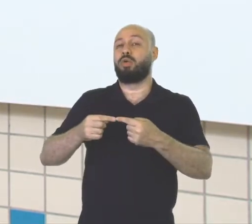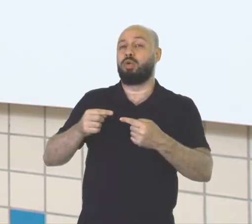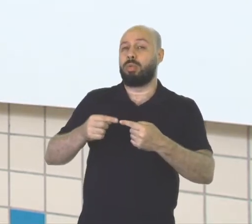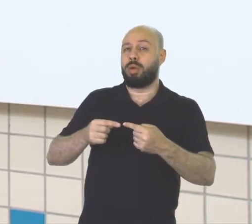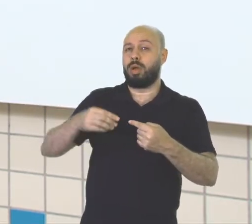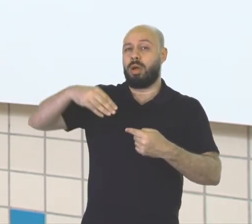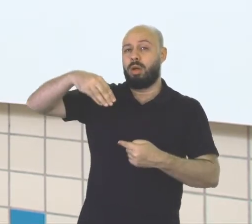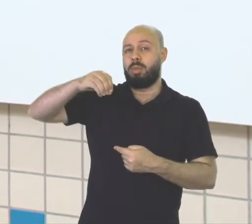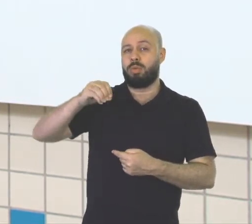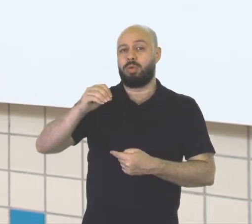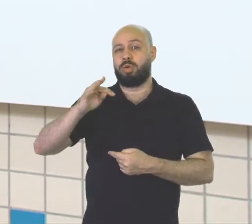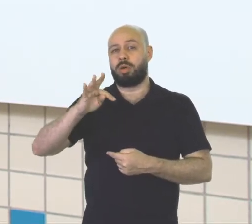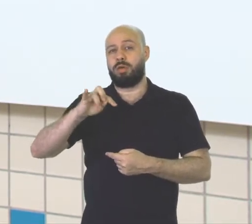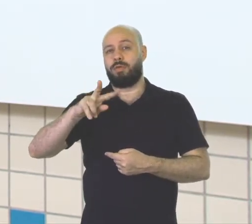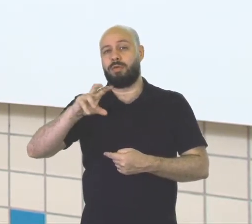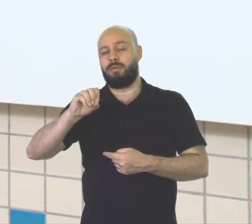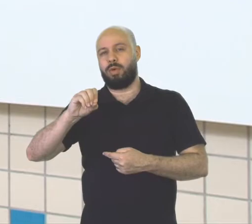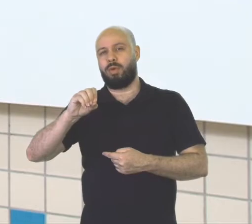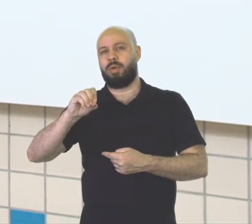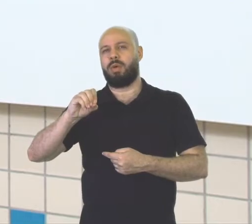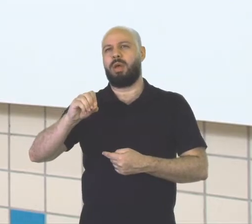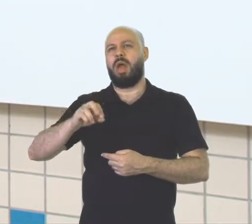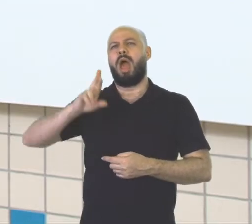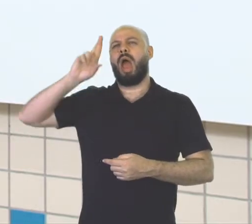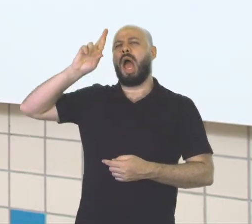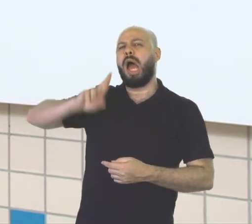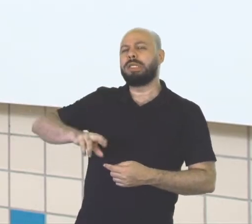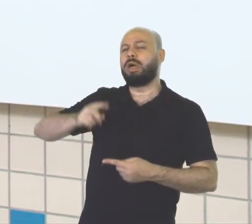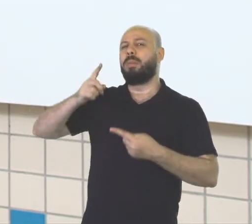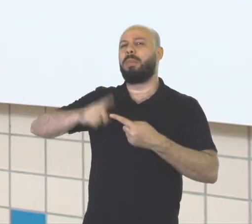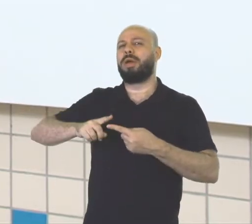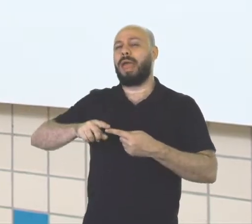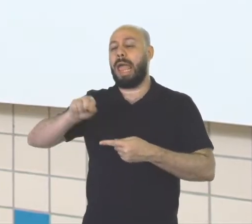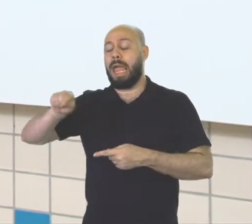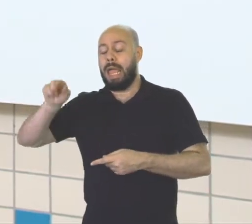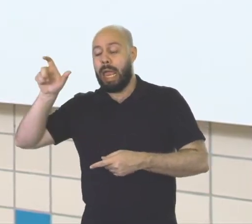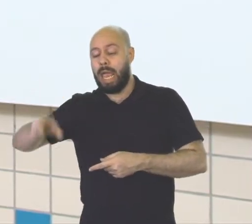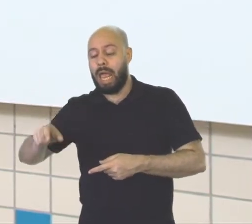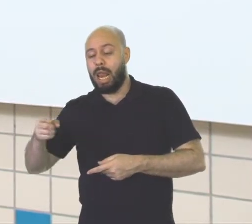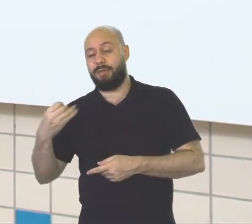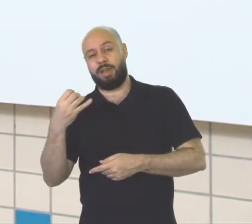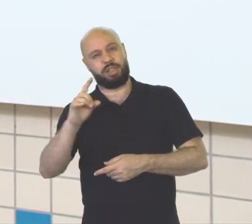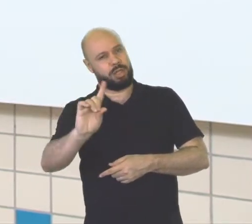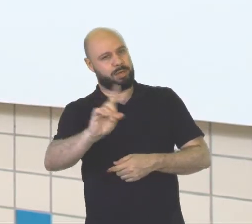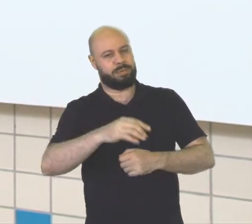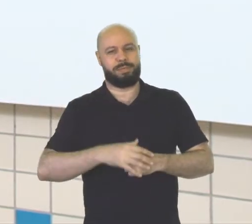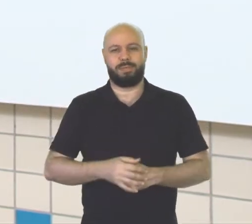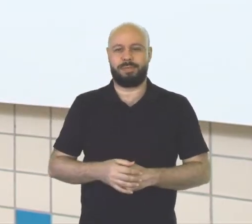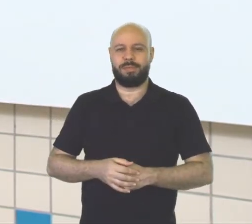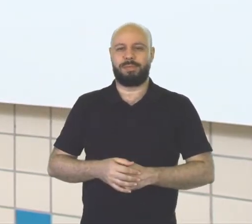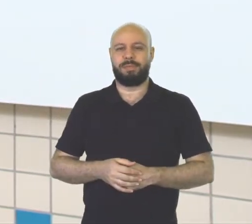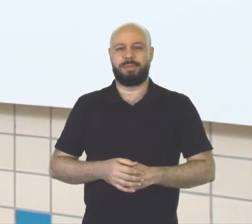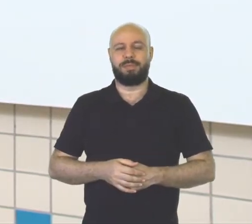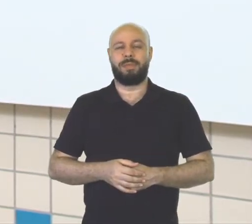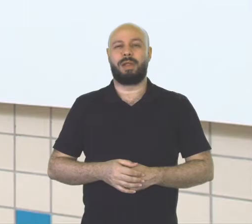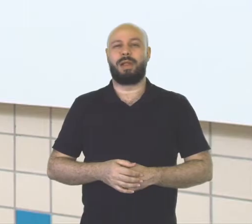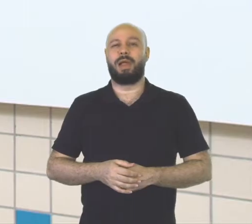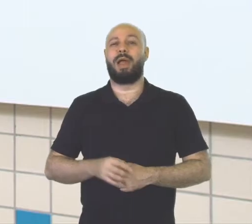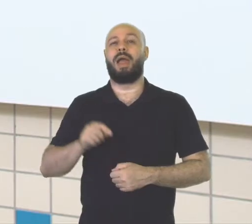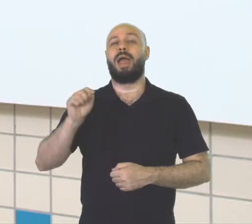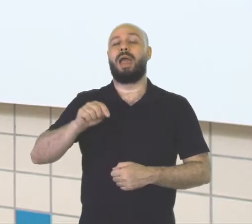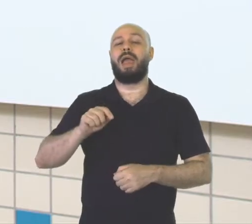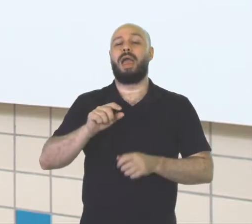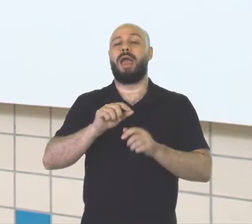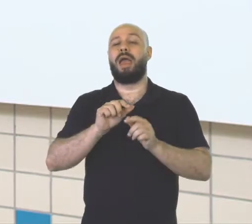um motivo, né? Esse é o motivo pelo qual ela não irá viajar. Cause and reason. Então, isso aqui